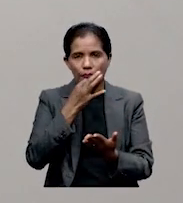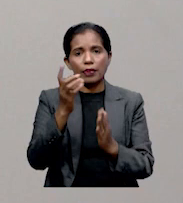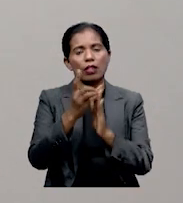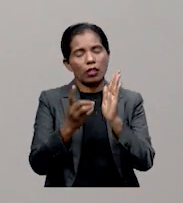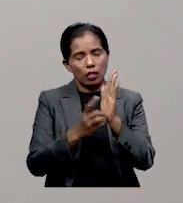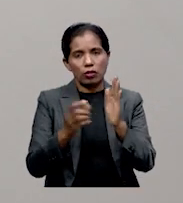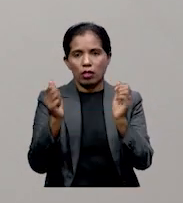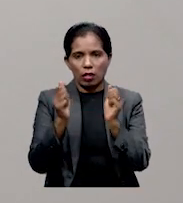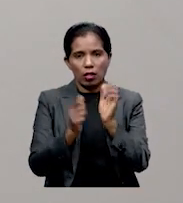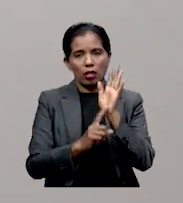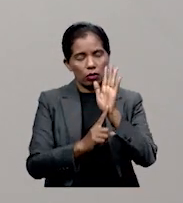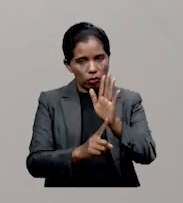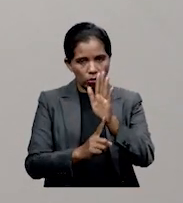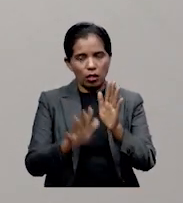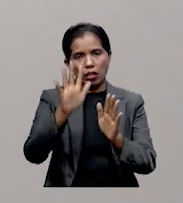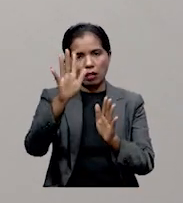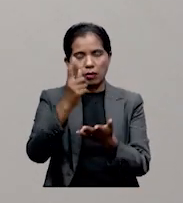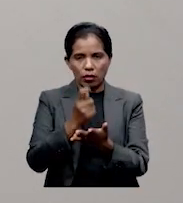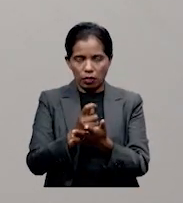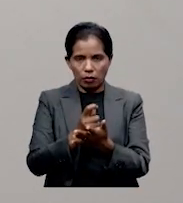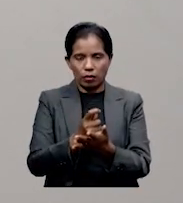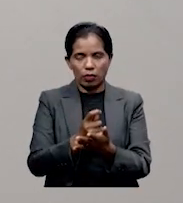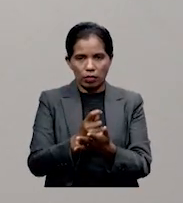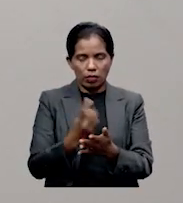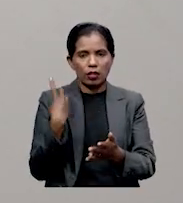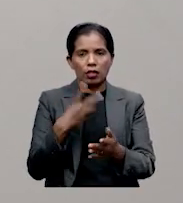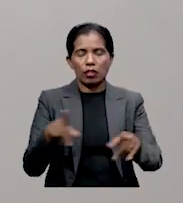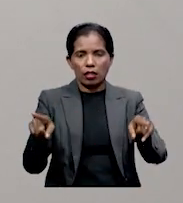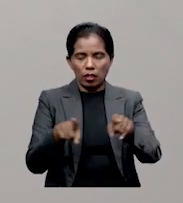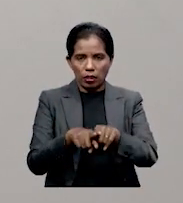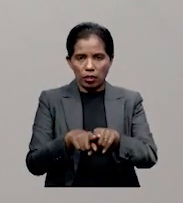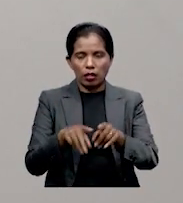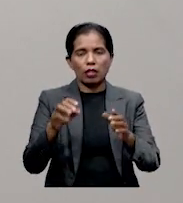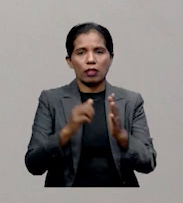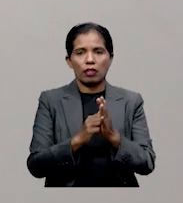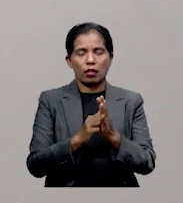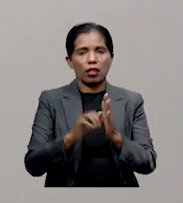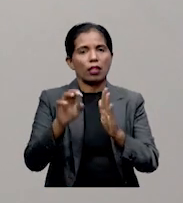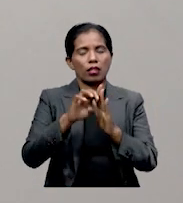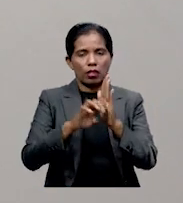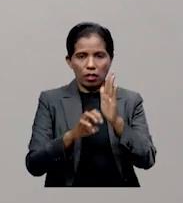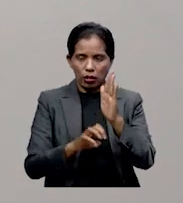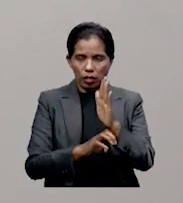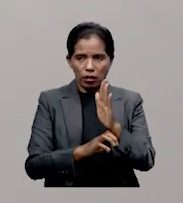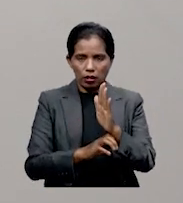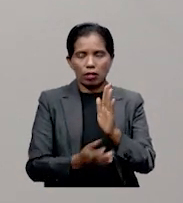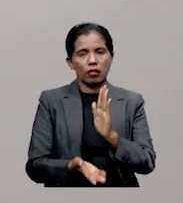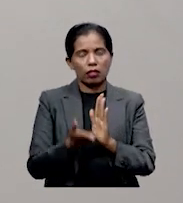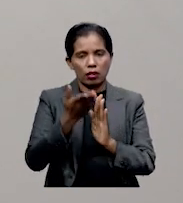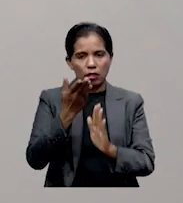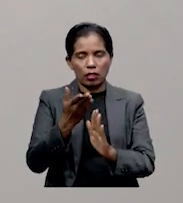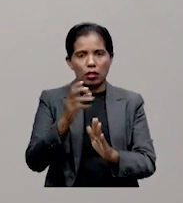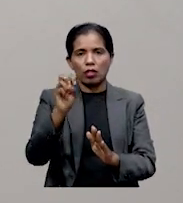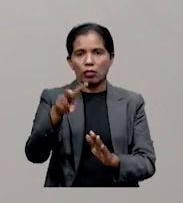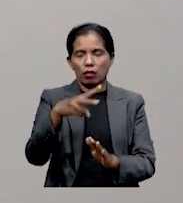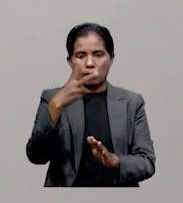militer. 5 militer i dan ni itah lo komparasian fali ho statistik ni be ke kata ni asaiona mais ou menos